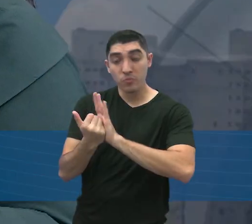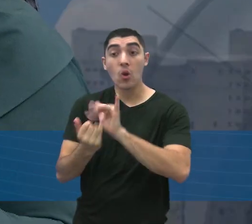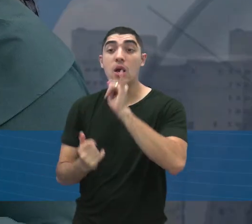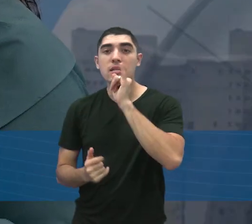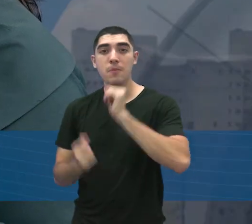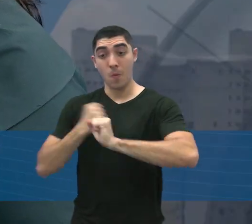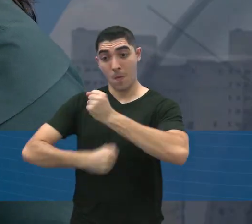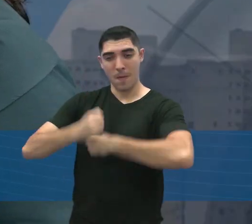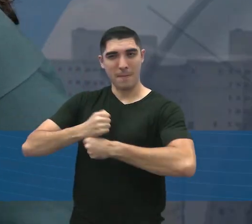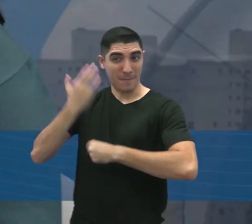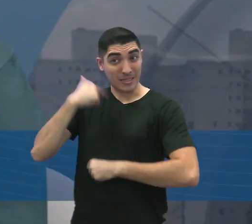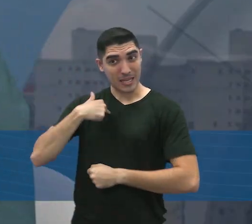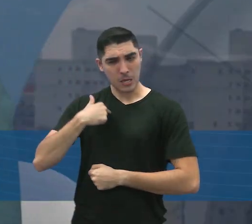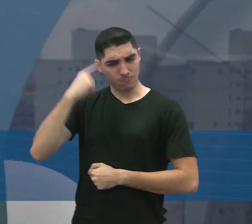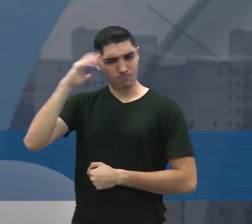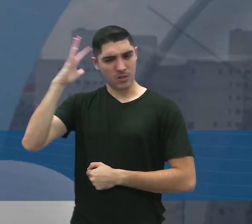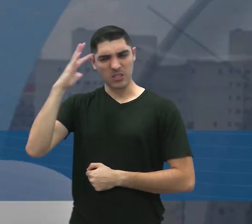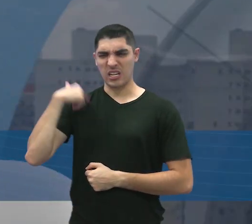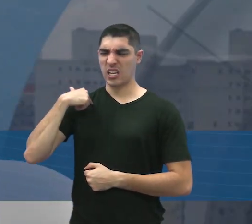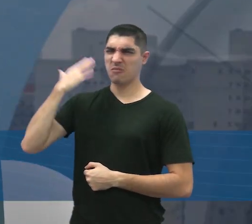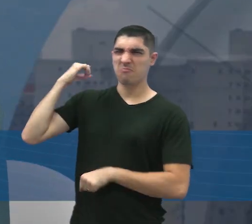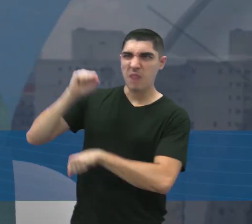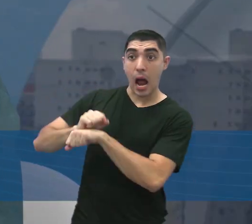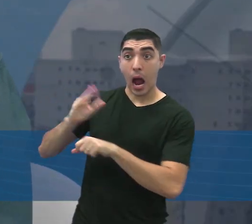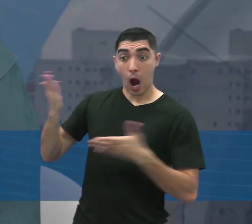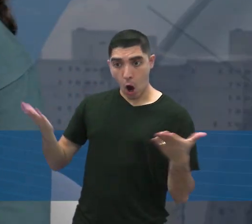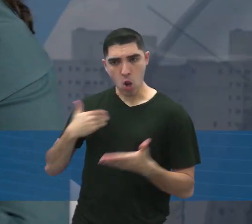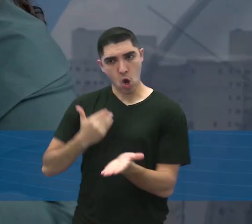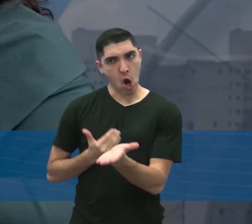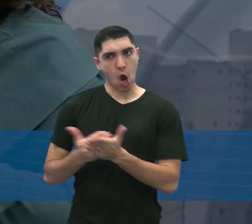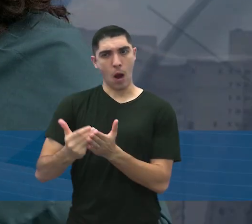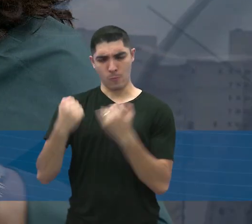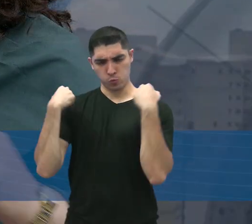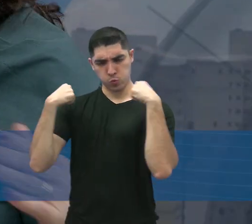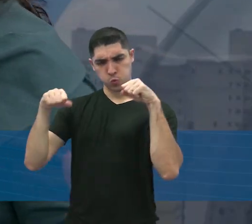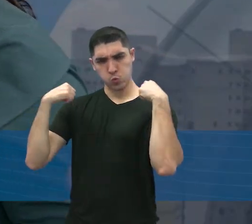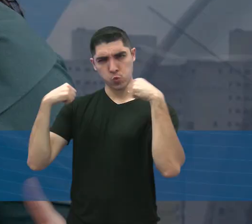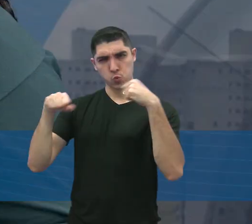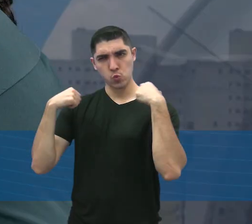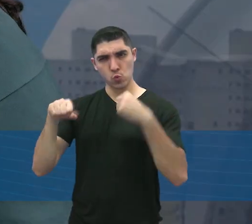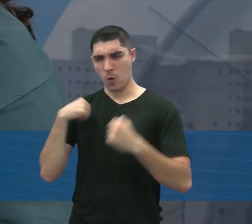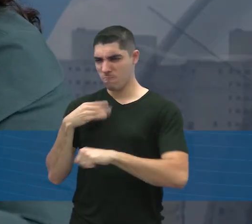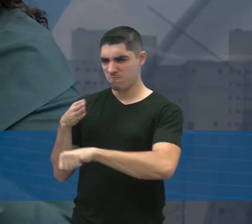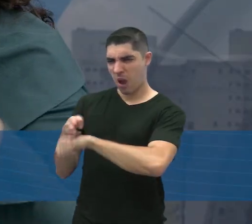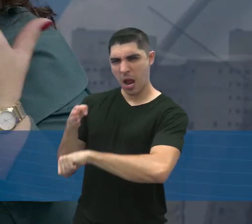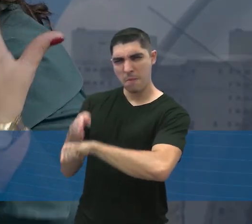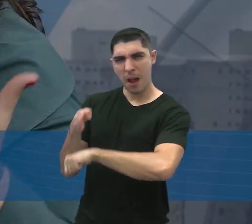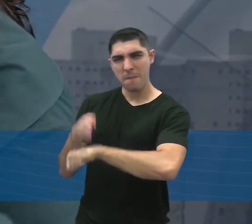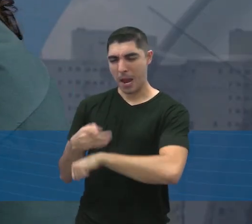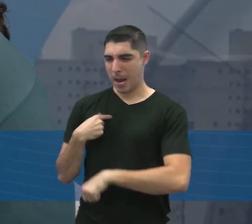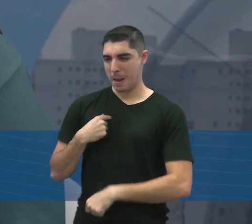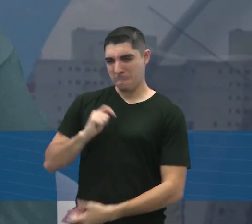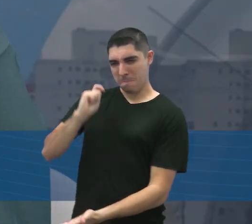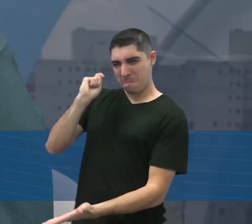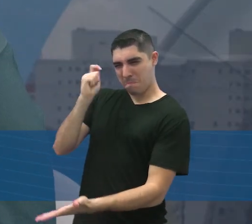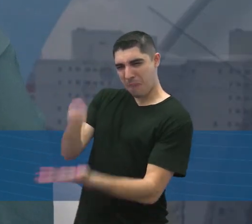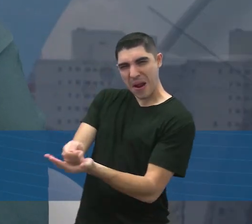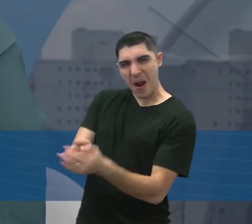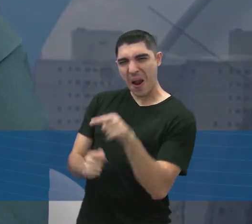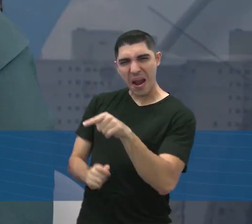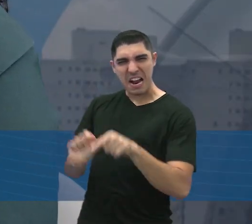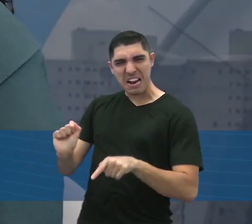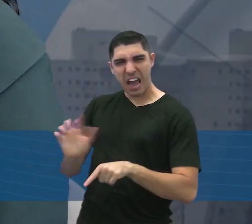ser fitness e não bastava fazer academia 2 vezes por semana, quis fazer aquele pacote ultra high que eu nem estou